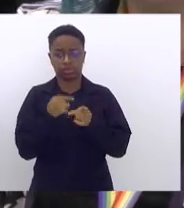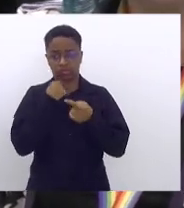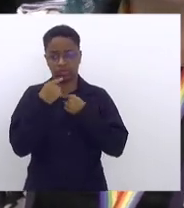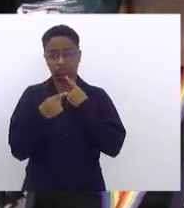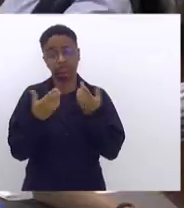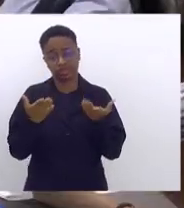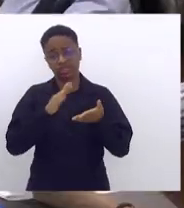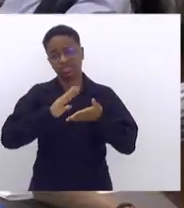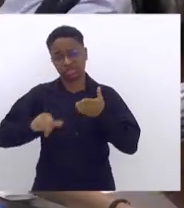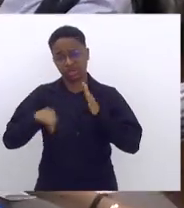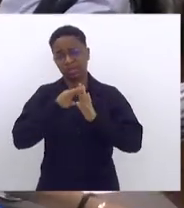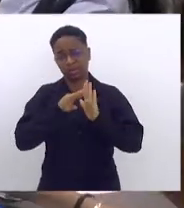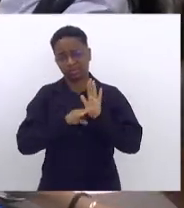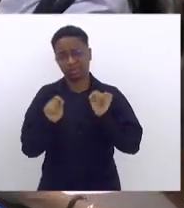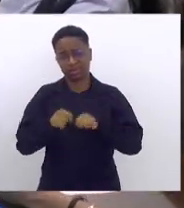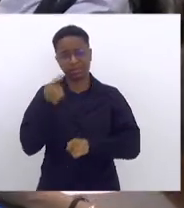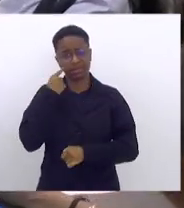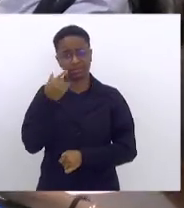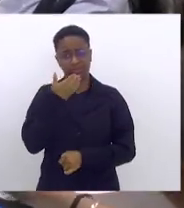então, presidente, para a gente pensar...